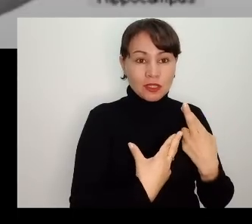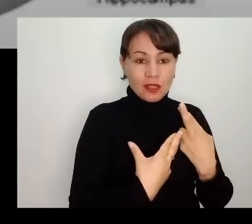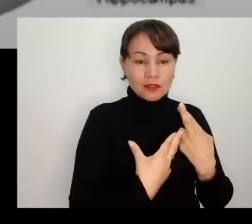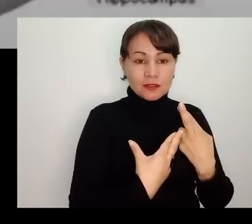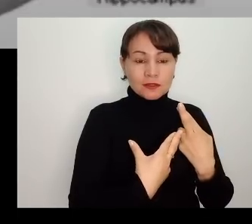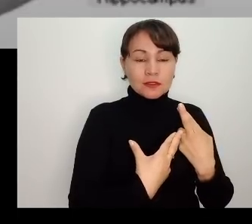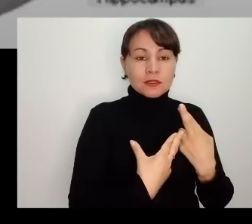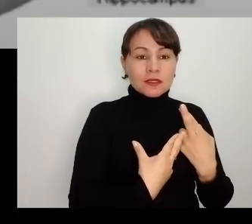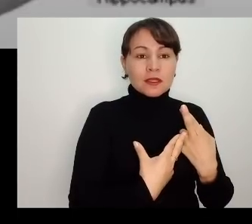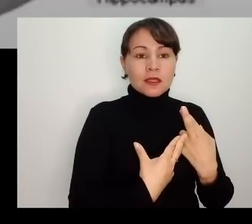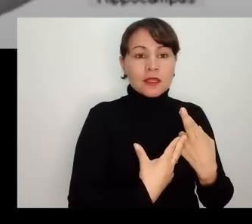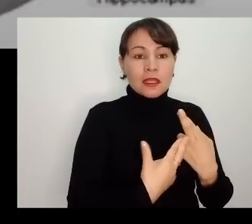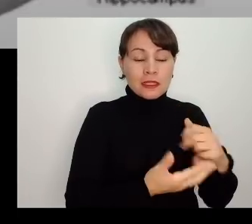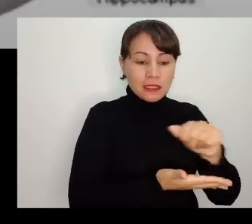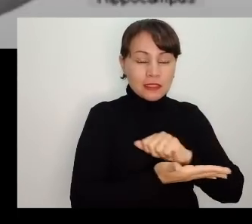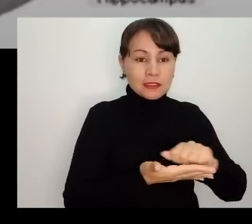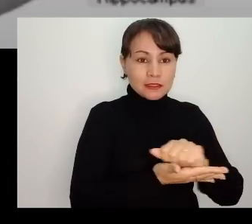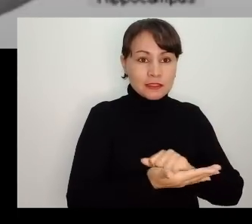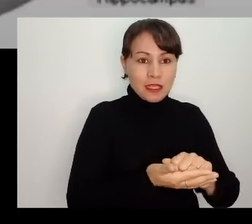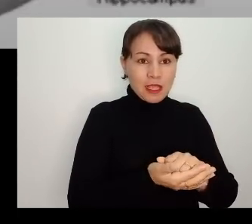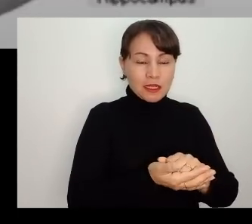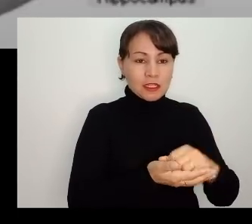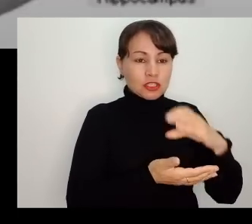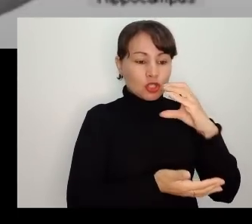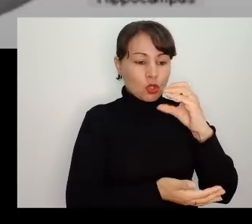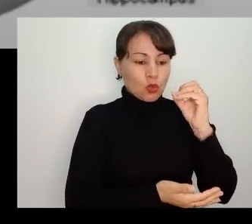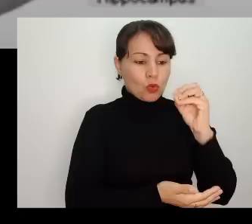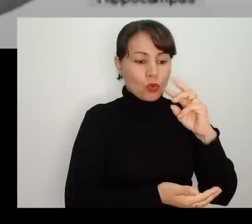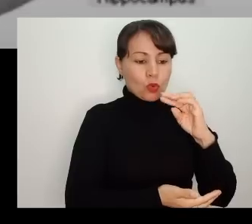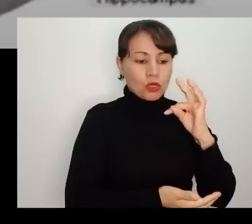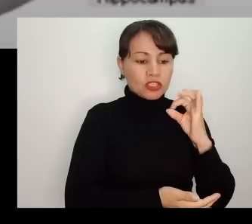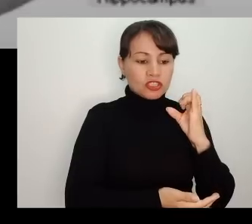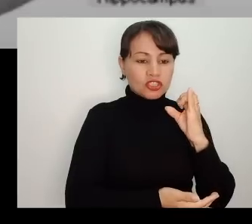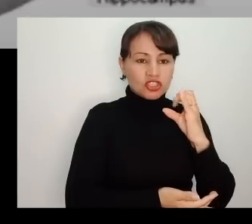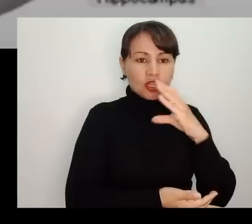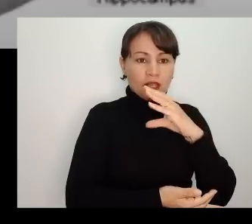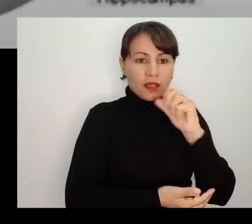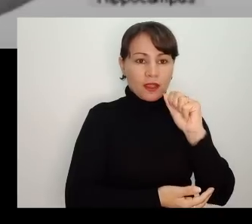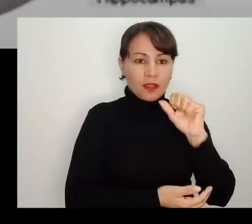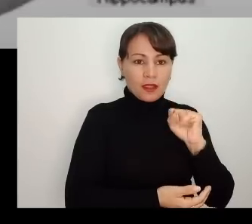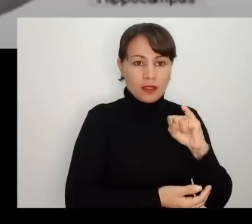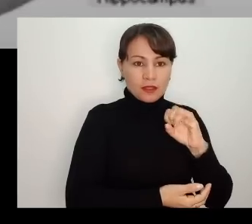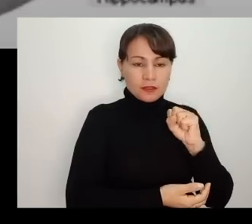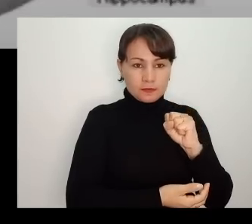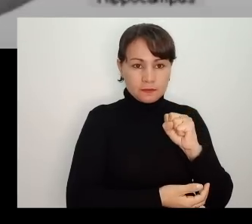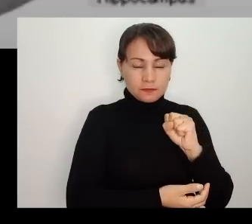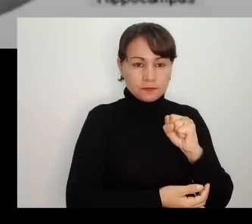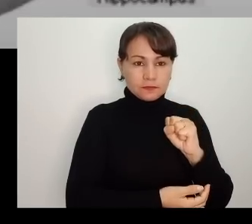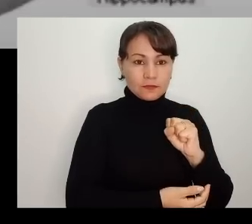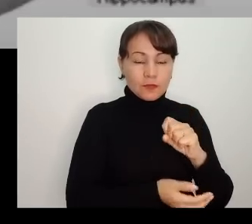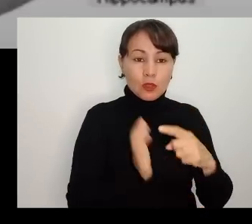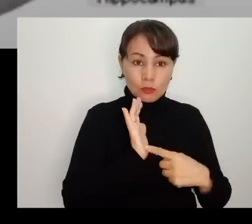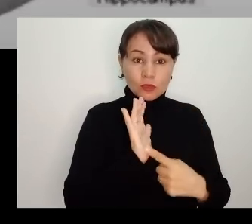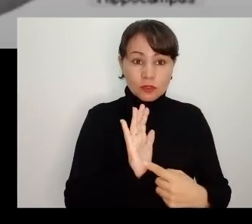ficam armazenadas nas áreas corticais, como eu mostrei para vocês,